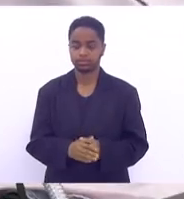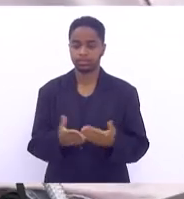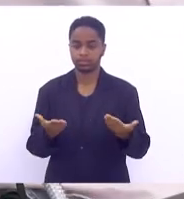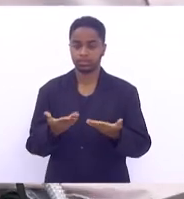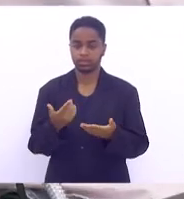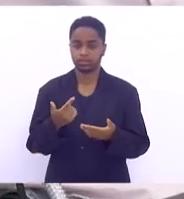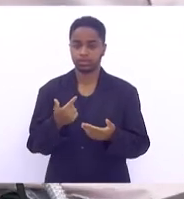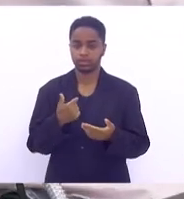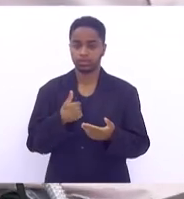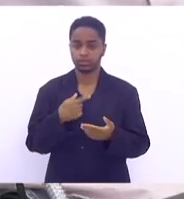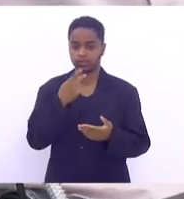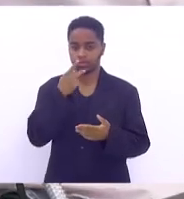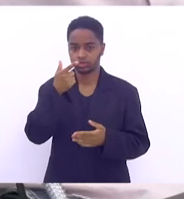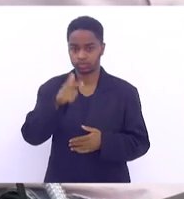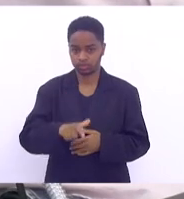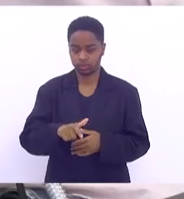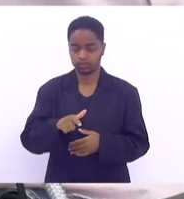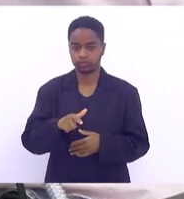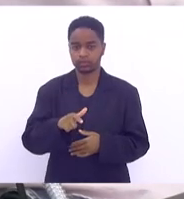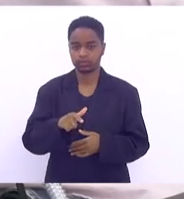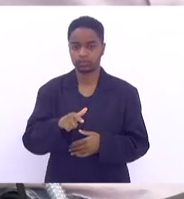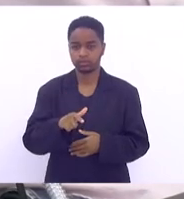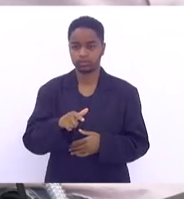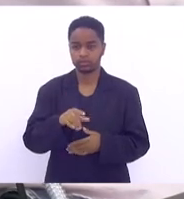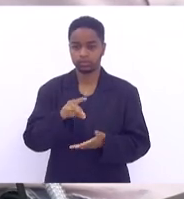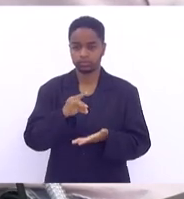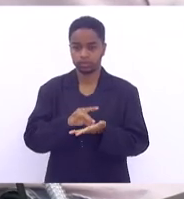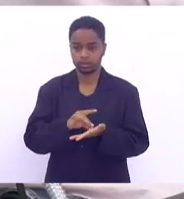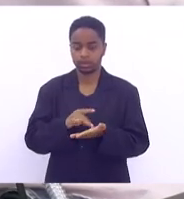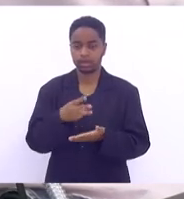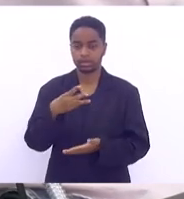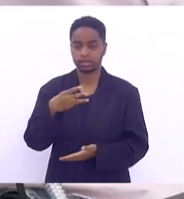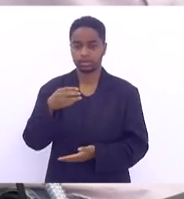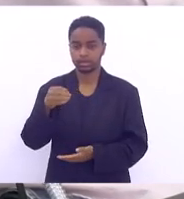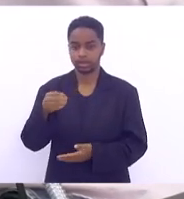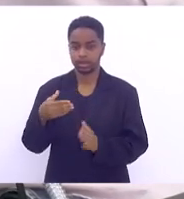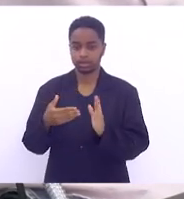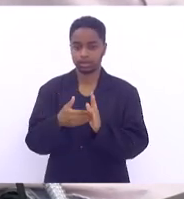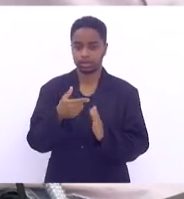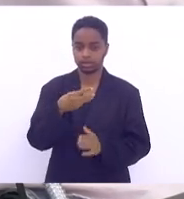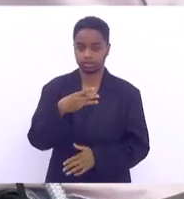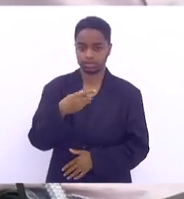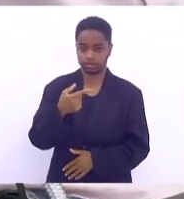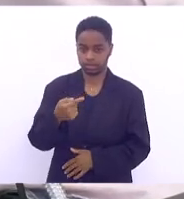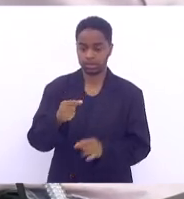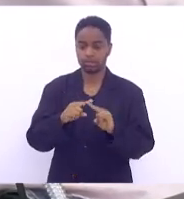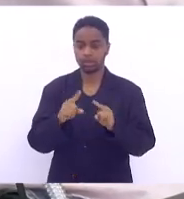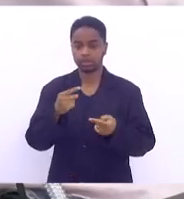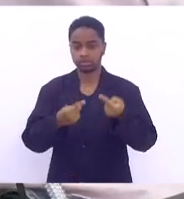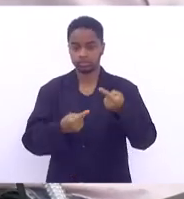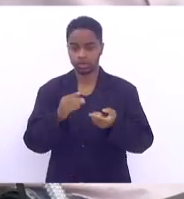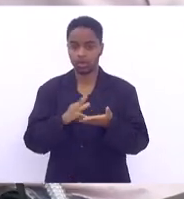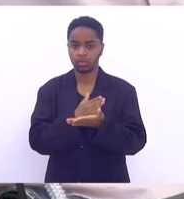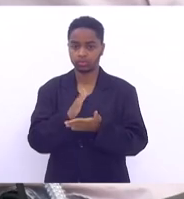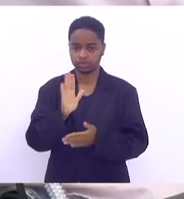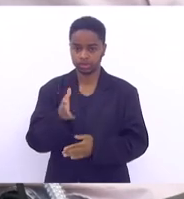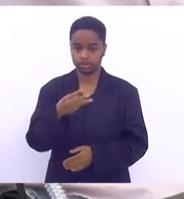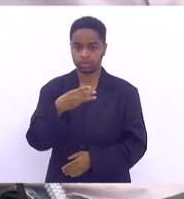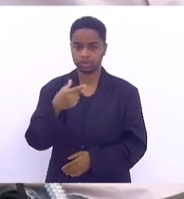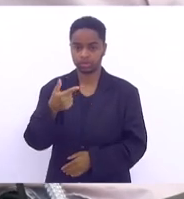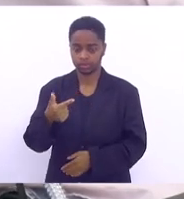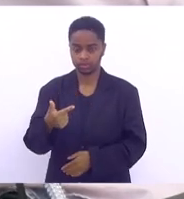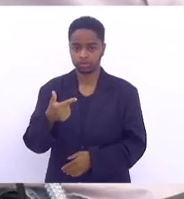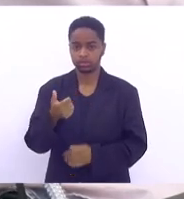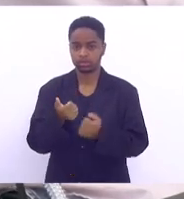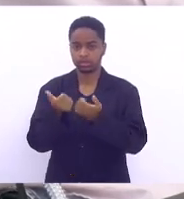trabalhos à ordem aqui para cantar de novo, na verdade, do 30 ao 37, mas a gente já enfrentou alguns. O 32 está com vistas